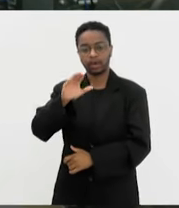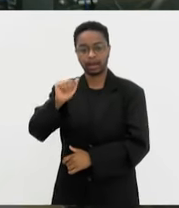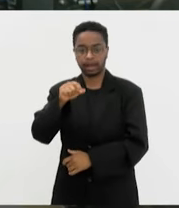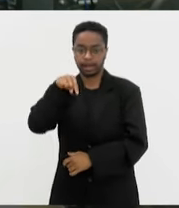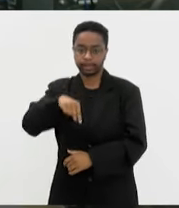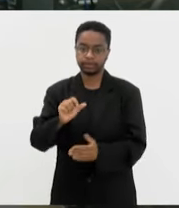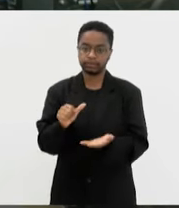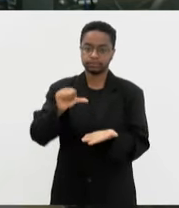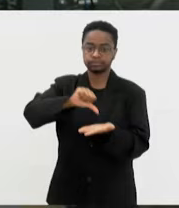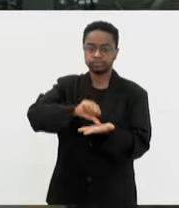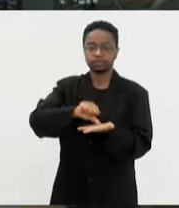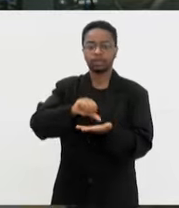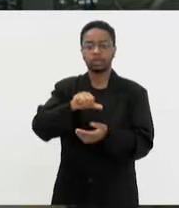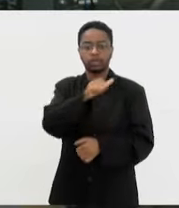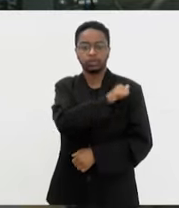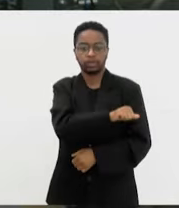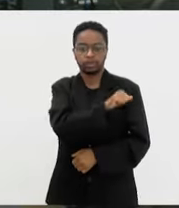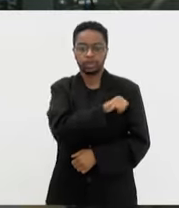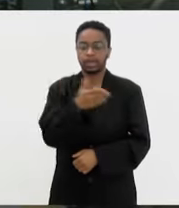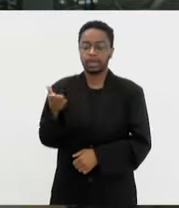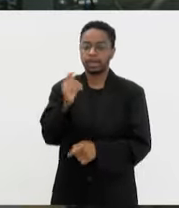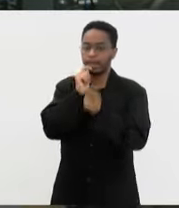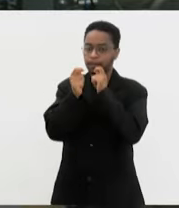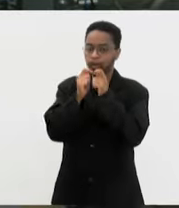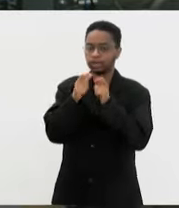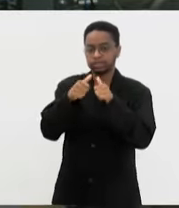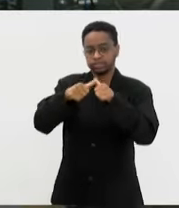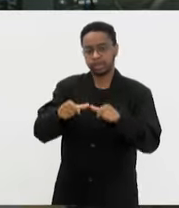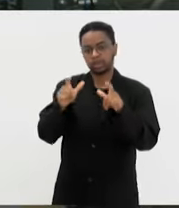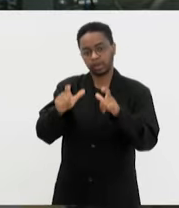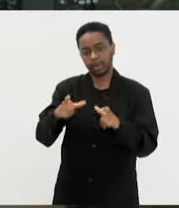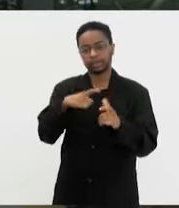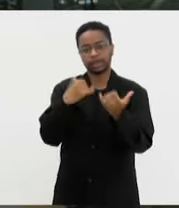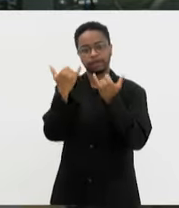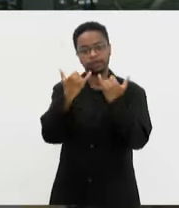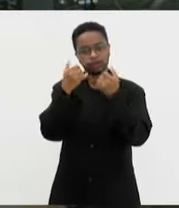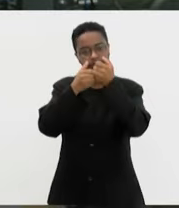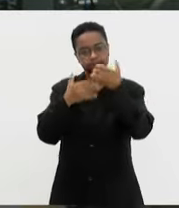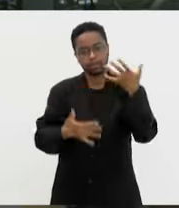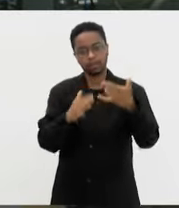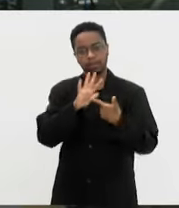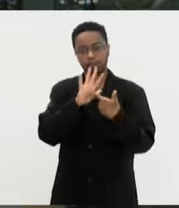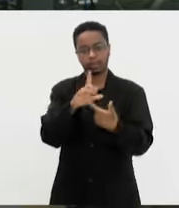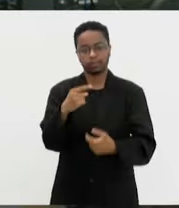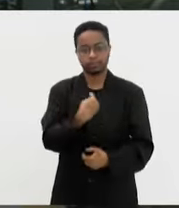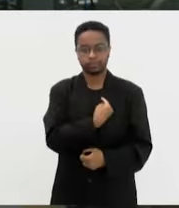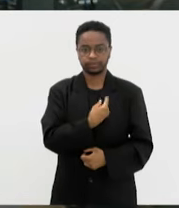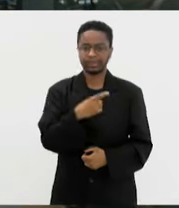O repórter Paulo Vitor Viviani está no local e tem mais informações sobre o evento. PV,